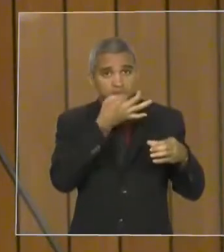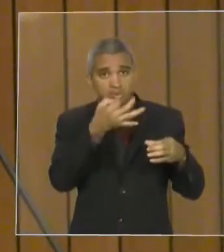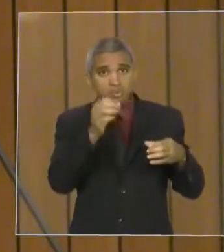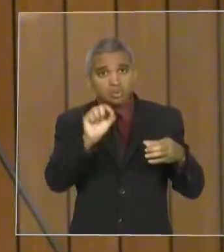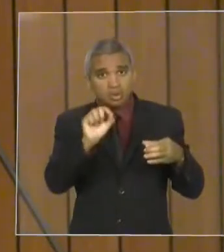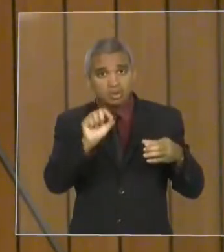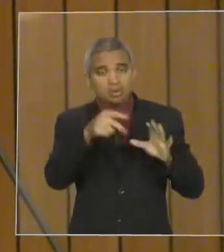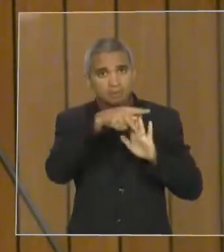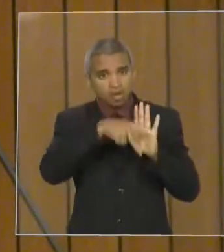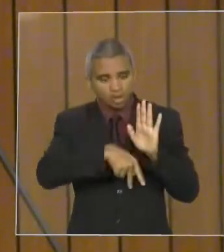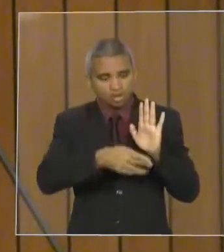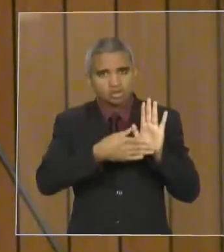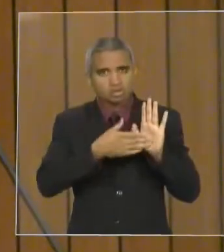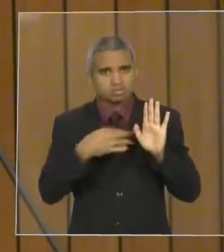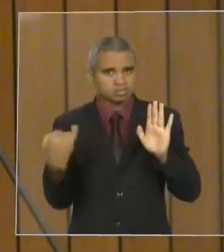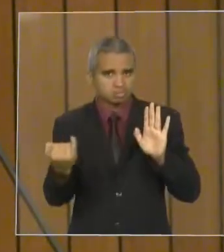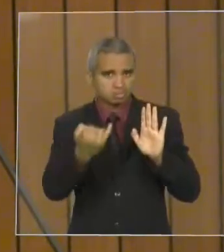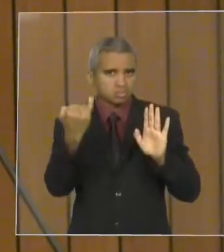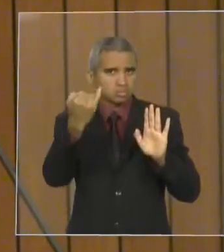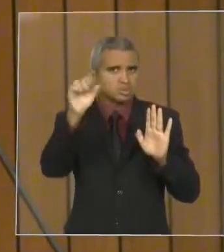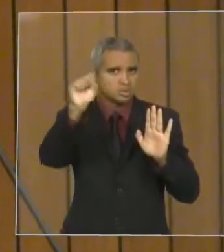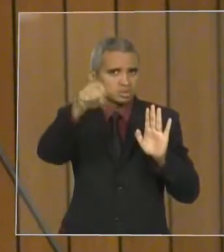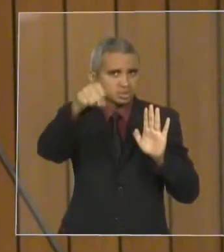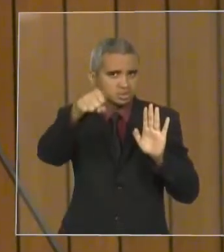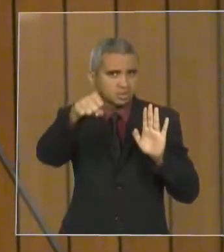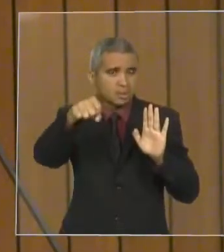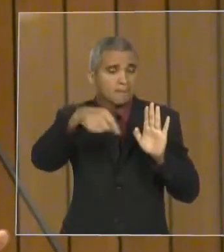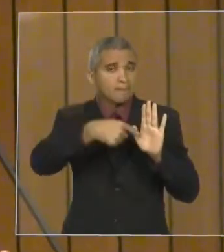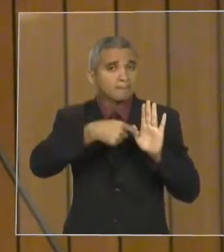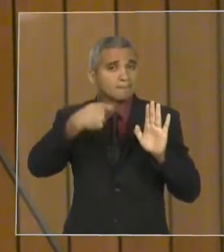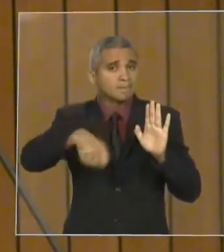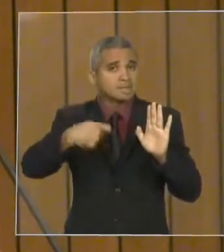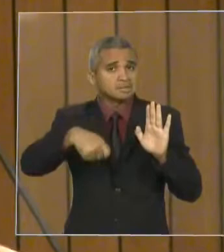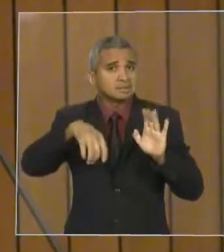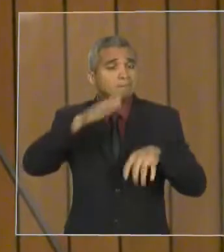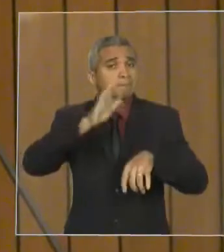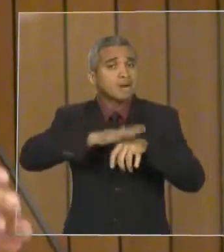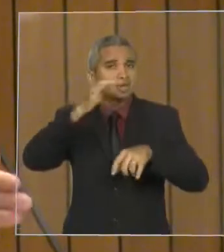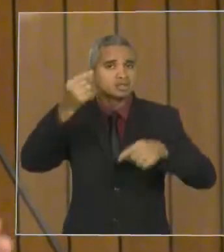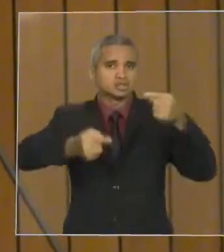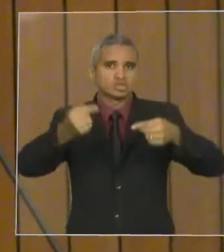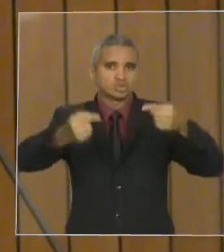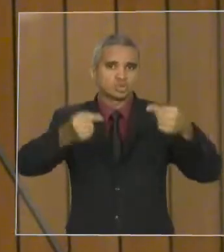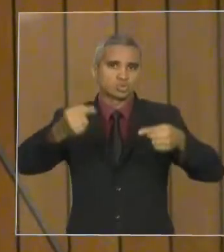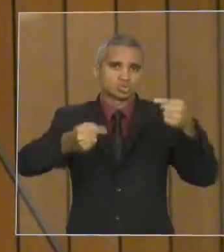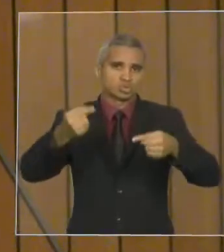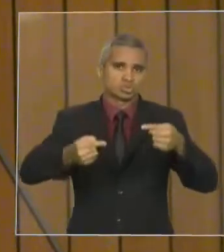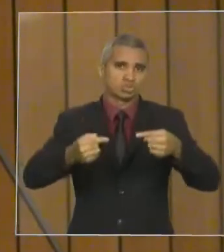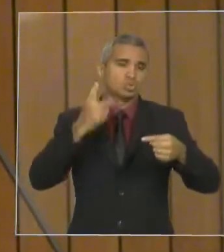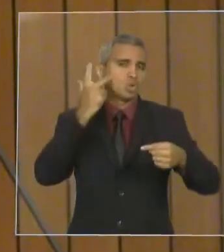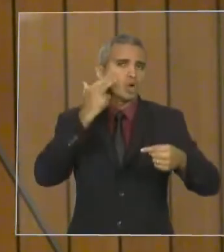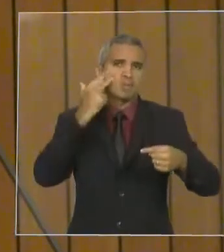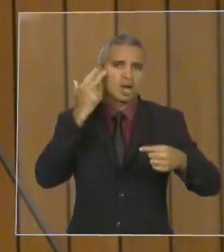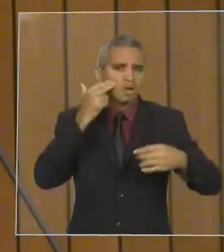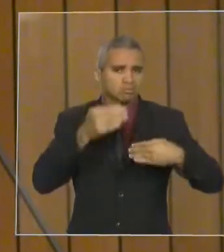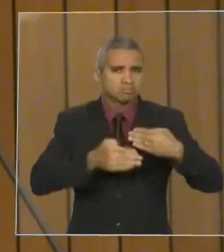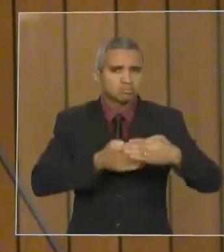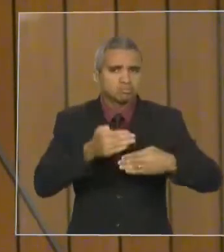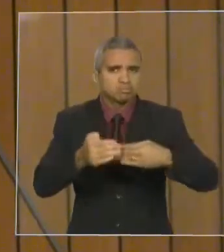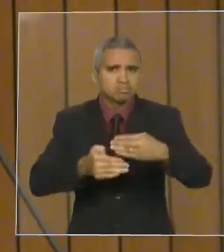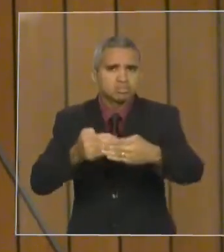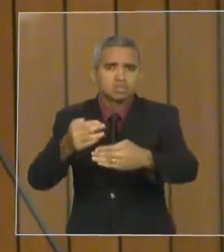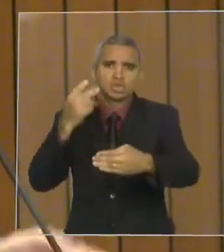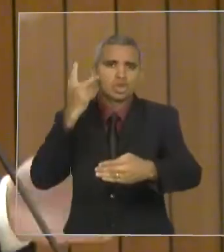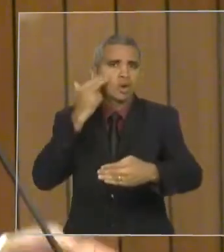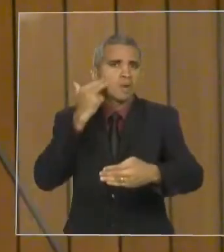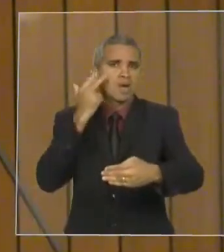o projeto merece ser discutido e debatido, mas dentro do trâmite normal aqui na casa. Esta casa